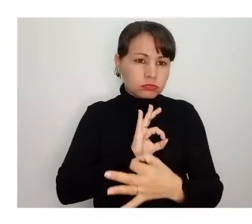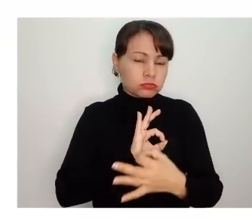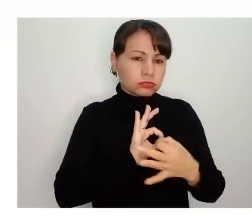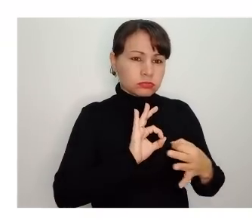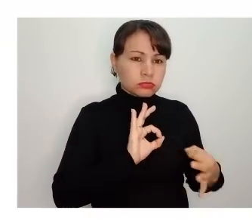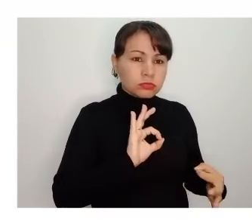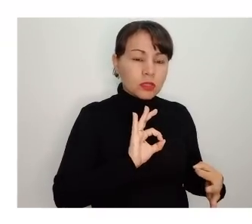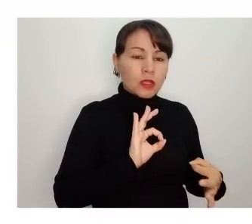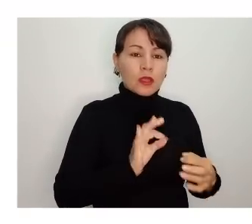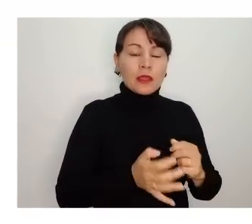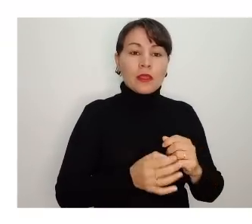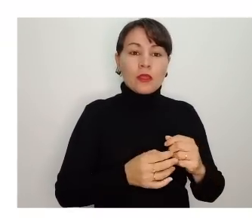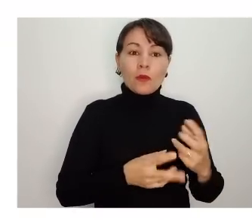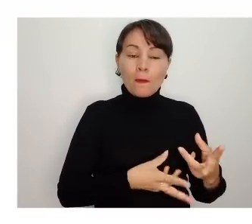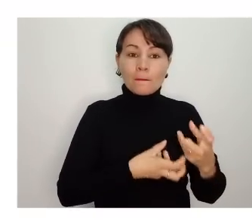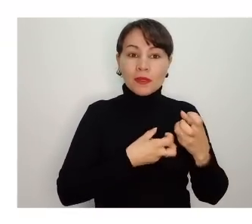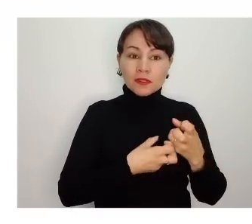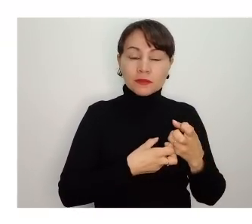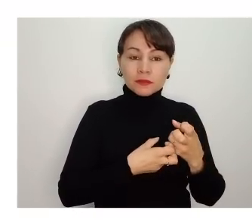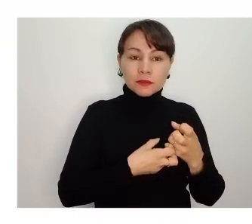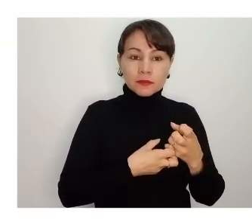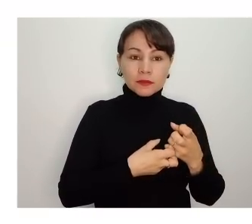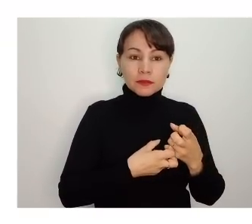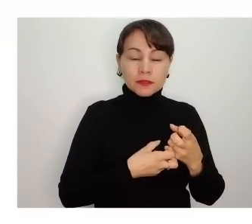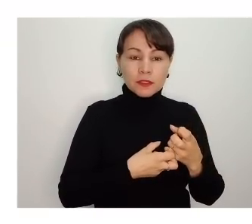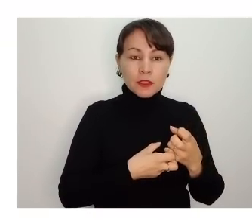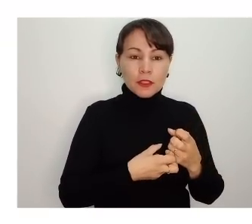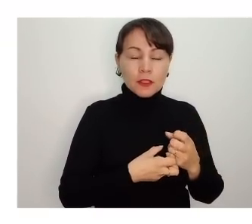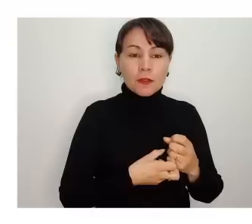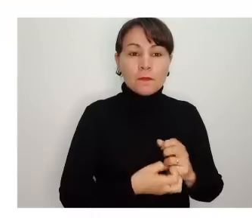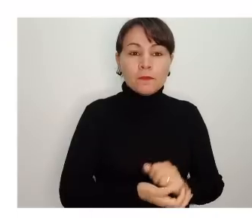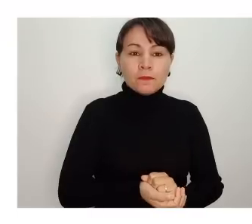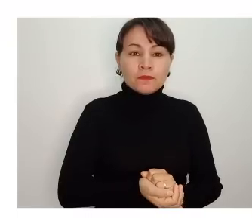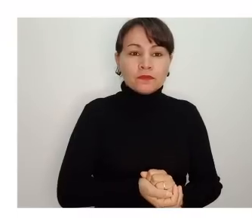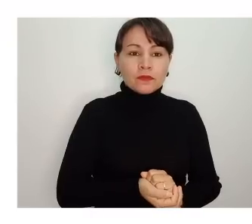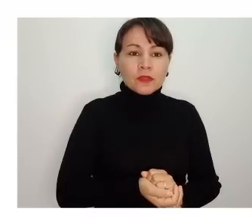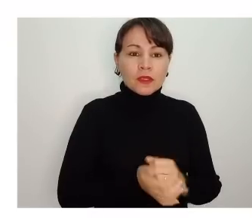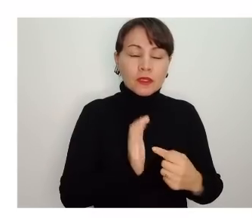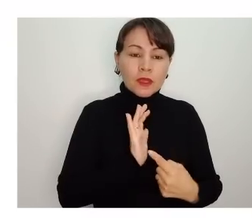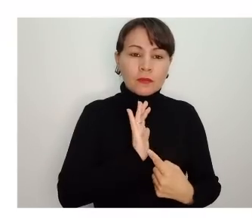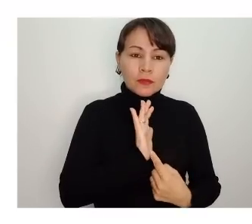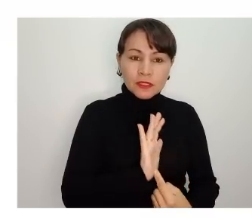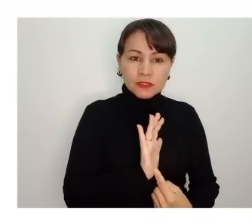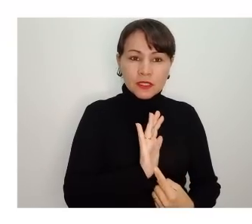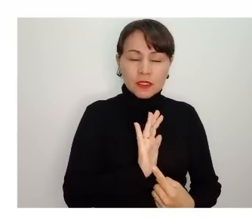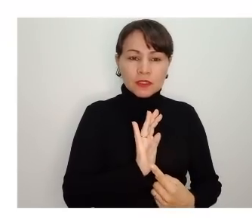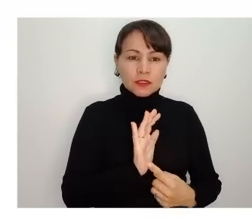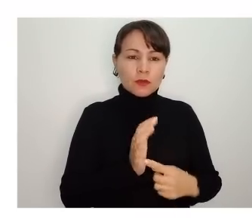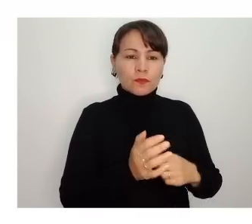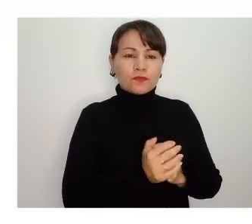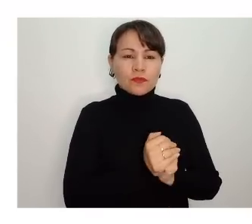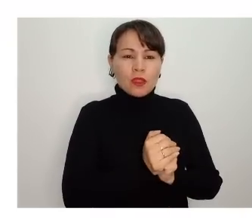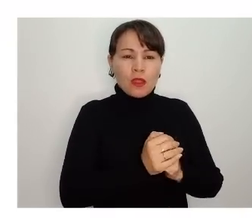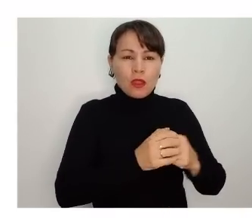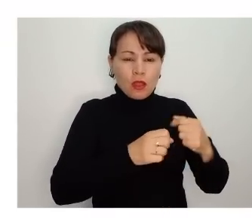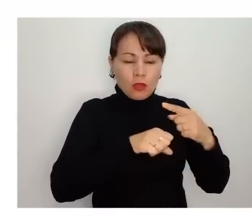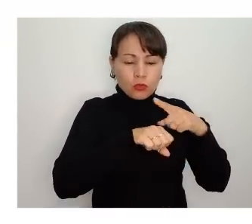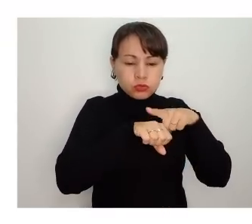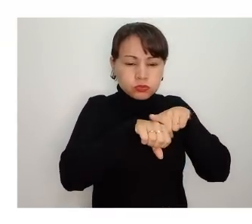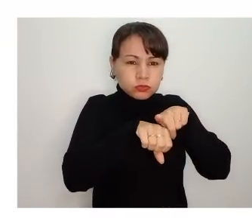prolongamentos, que são os dendritos, nós vamos observar que esses dendritos apresentam